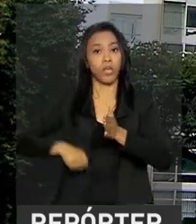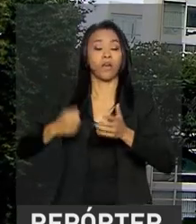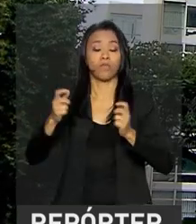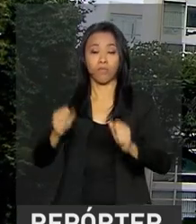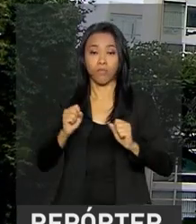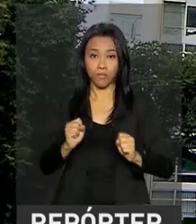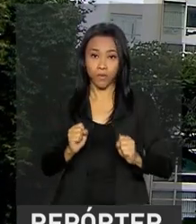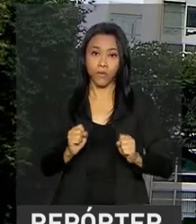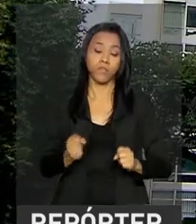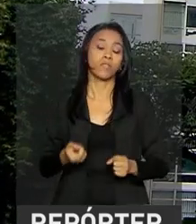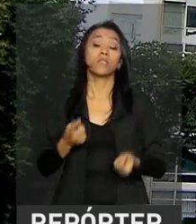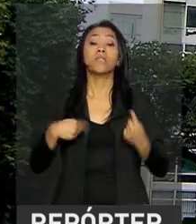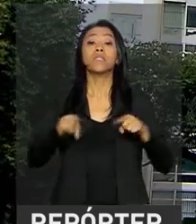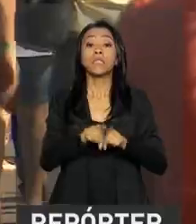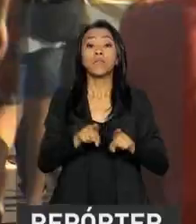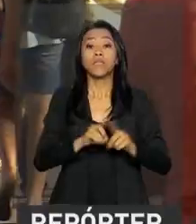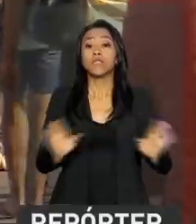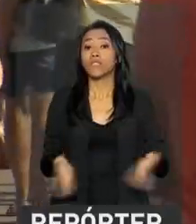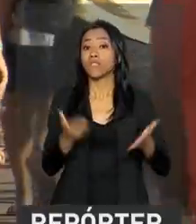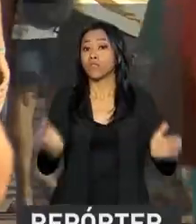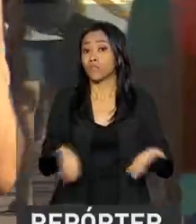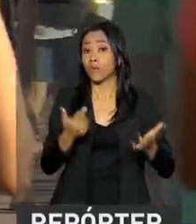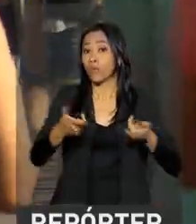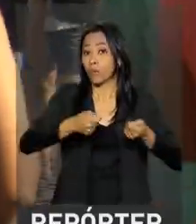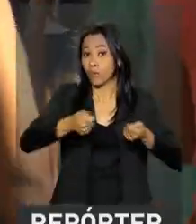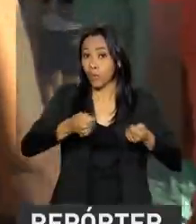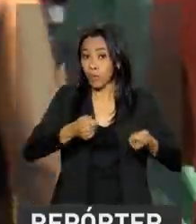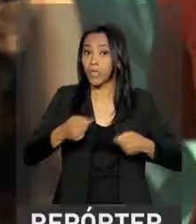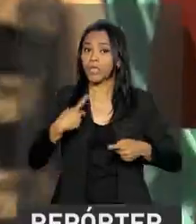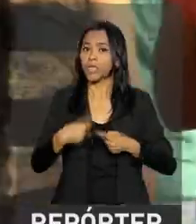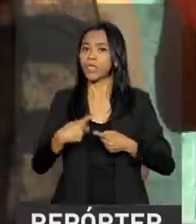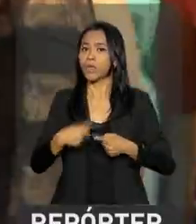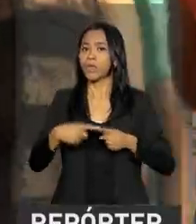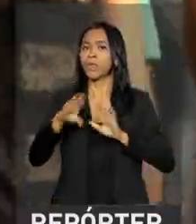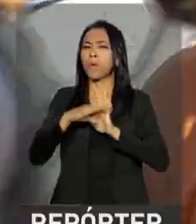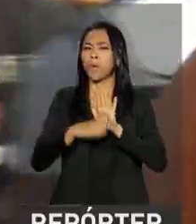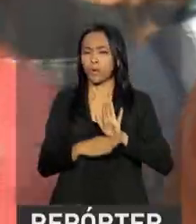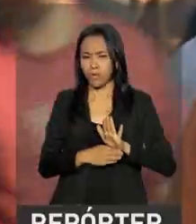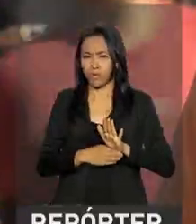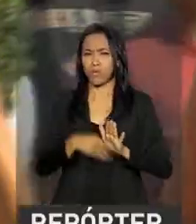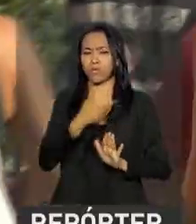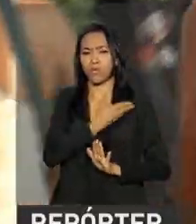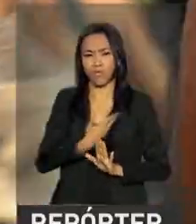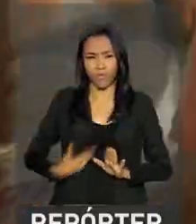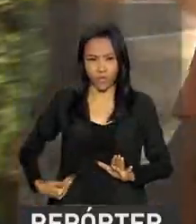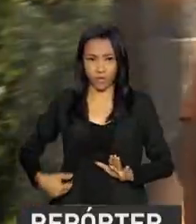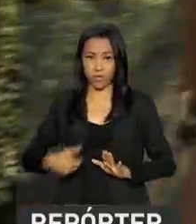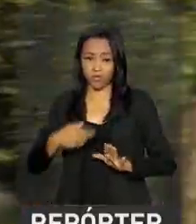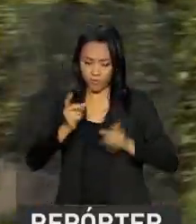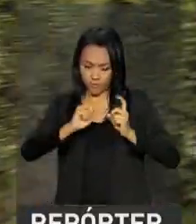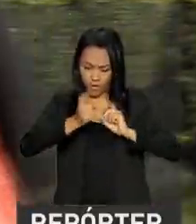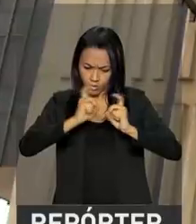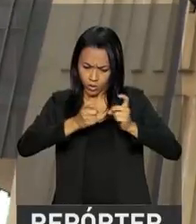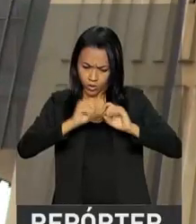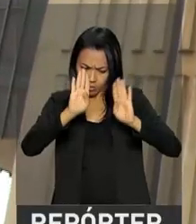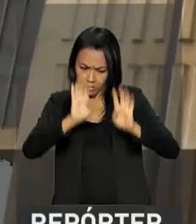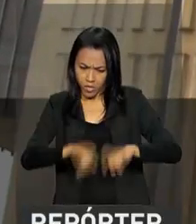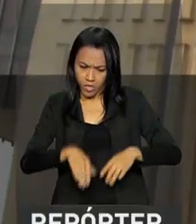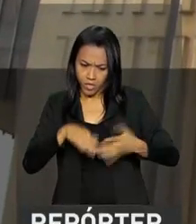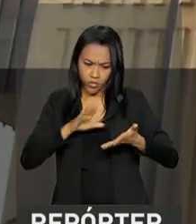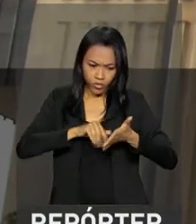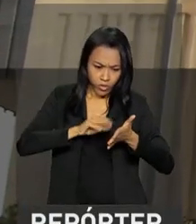também revisou incentivos econômicos e passou um pente fino em programas, a partir da revisão de cadastros.